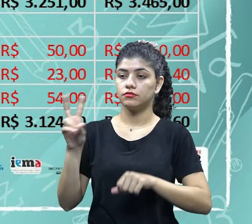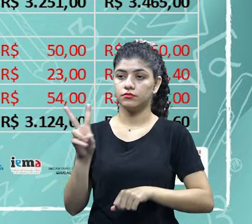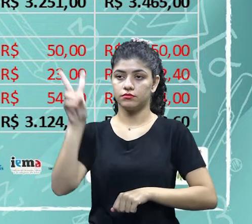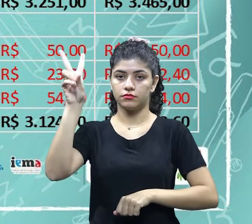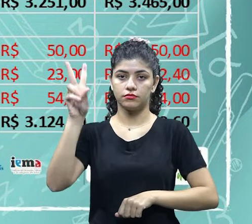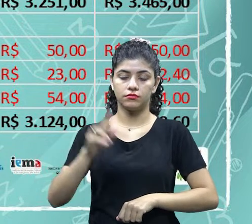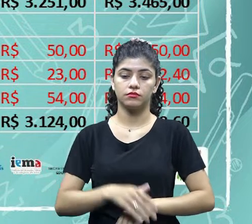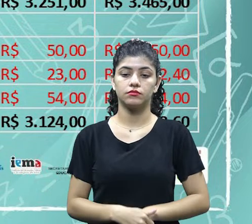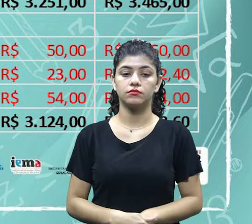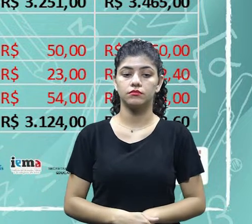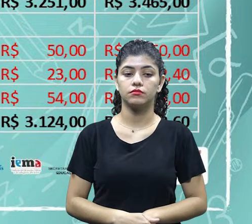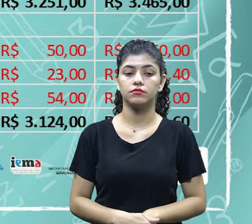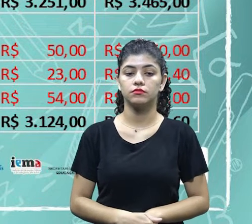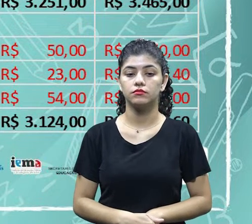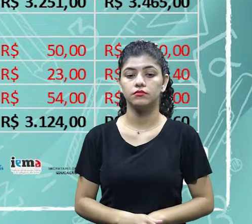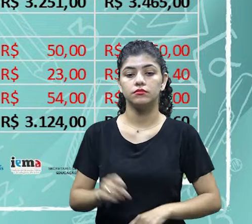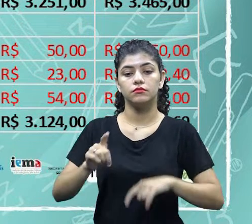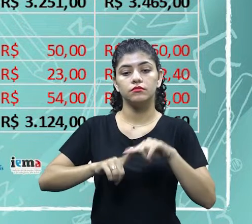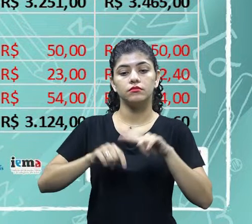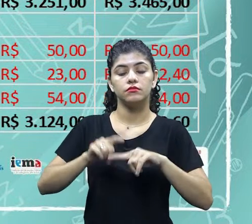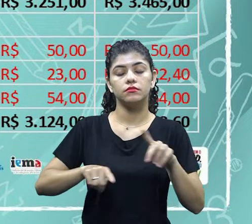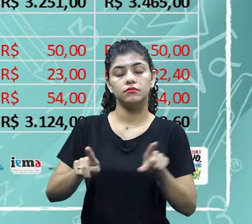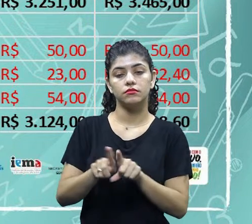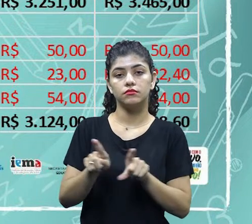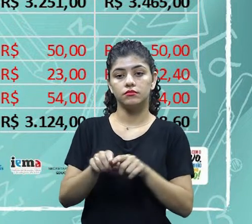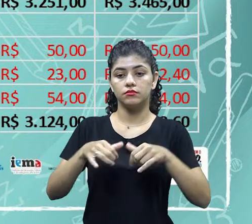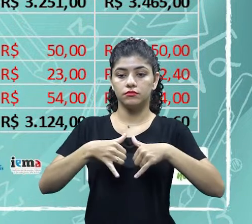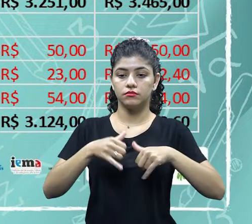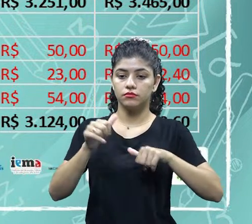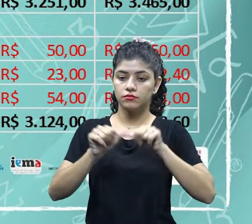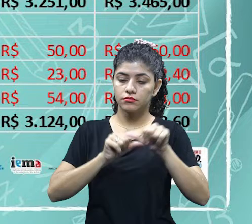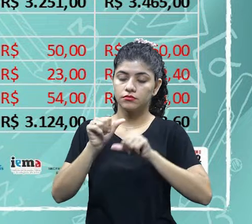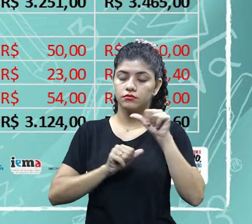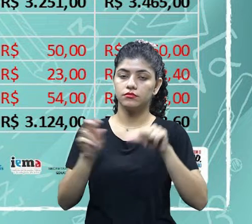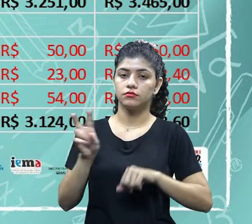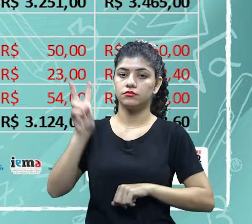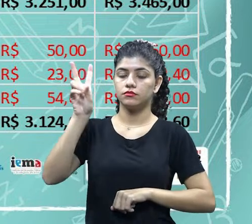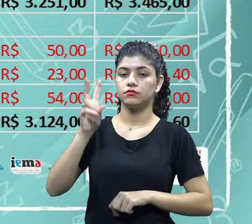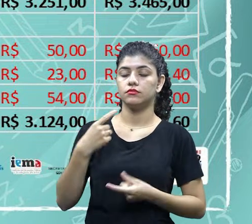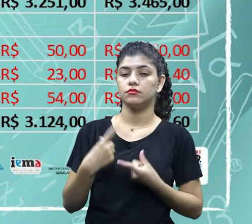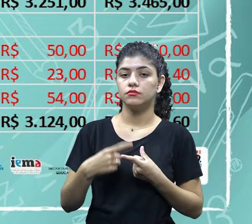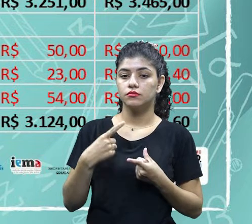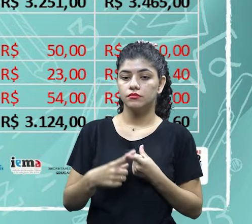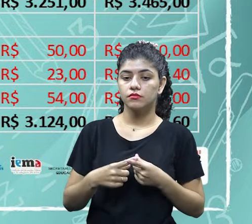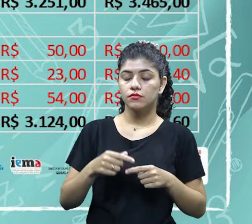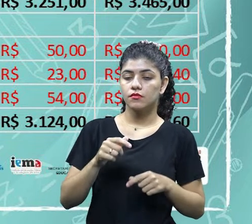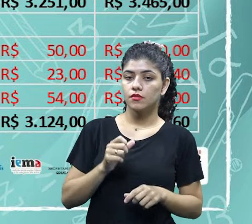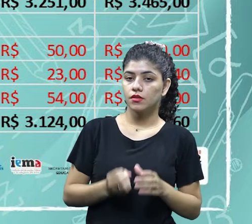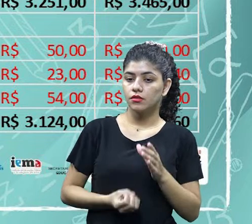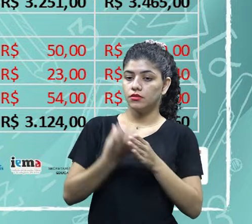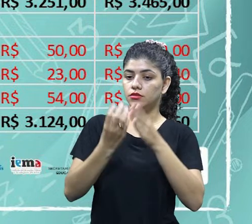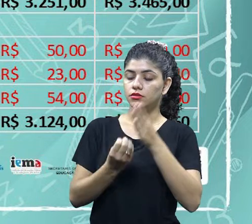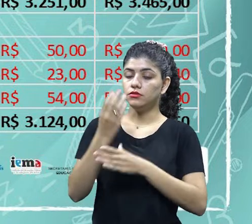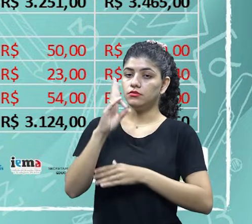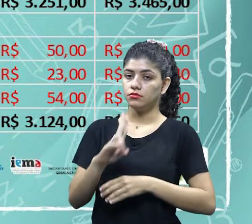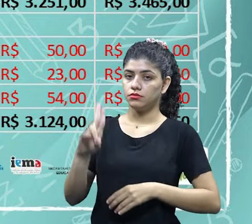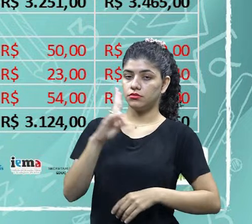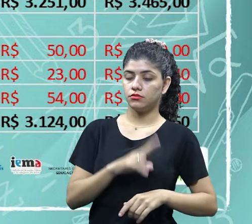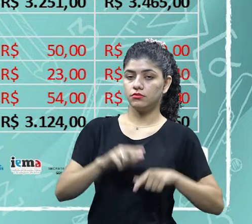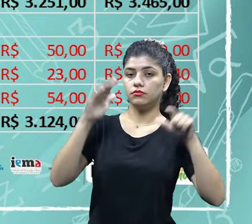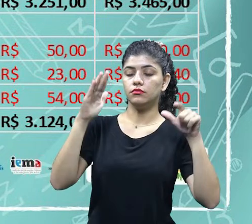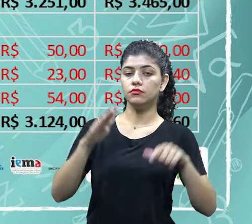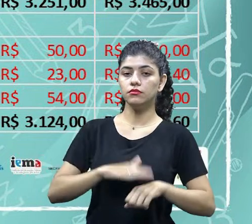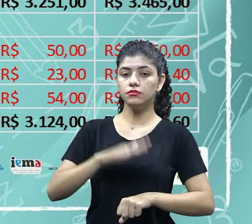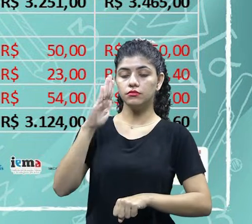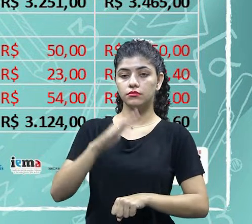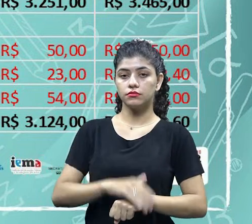ela varia de acordo com o seu consumo. E a matéria-prima também ele é um custo variável. Por quê? Quanto mais se produz, mais se gasta